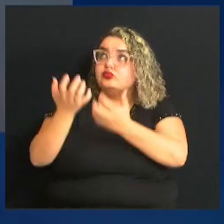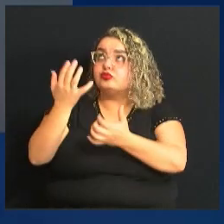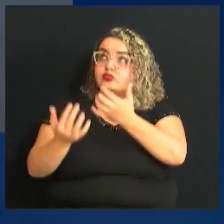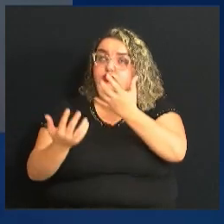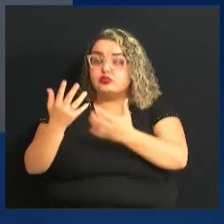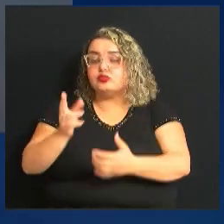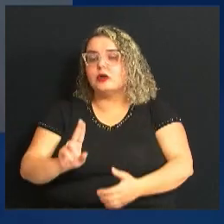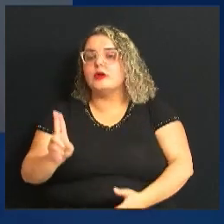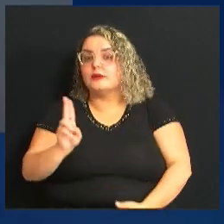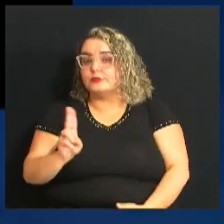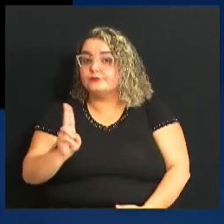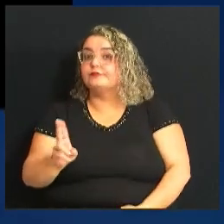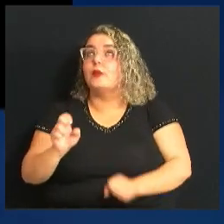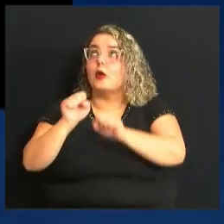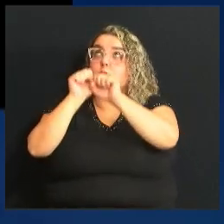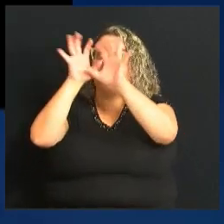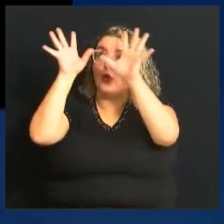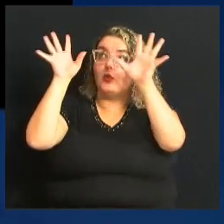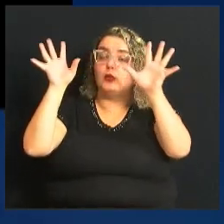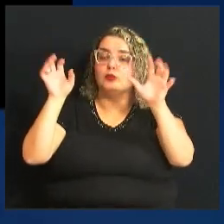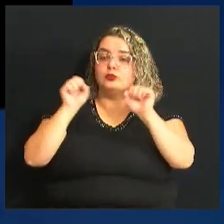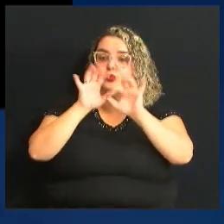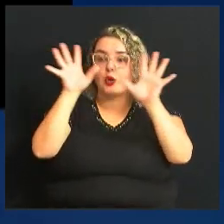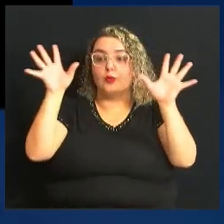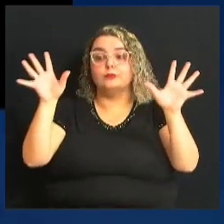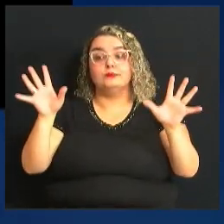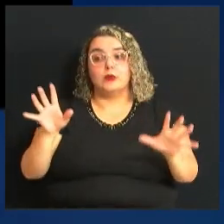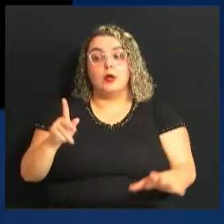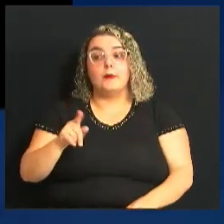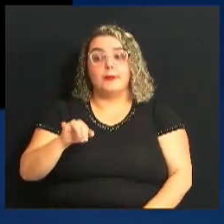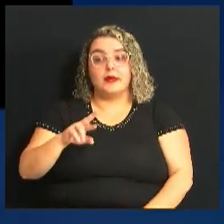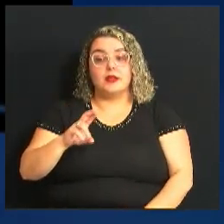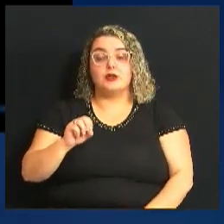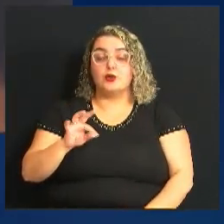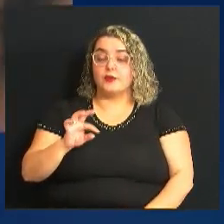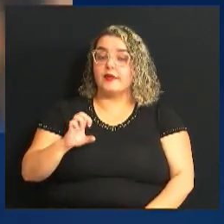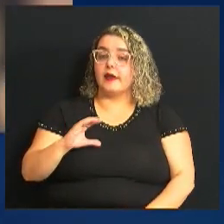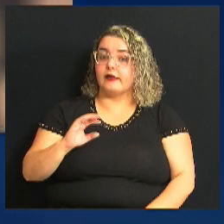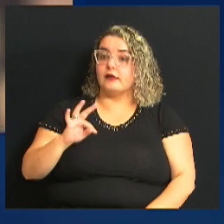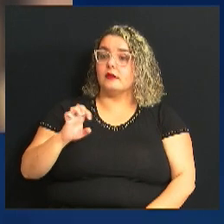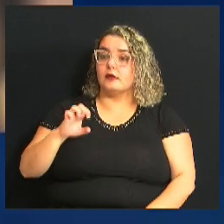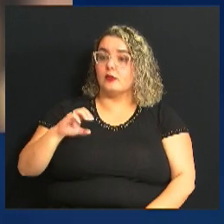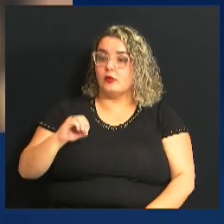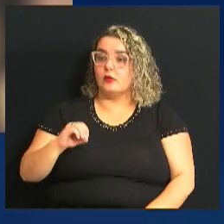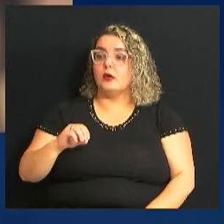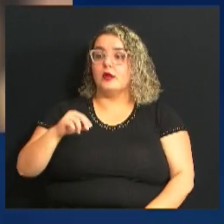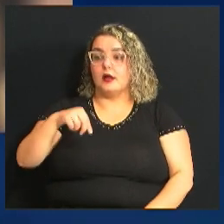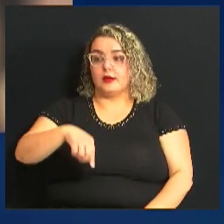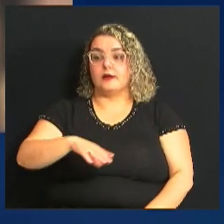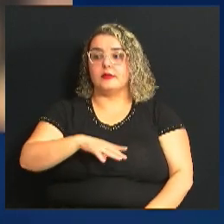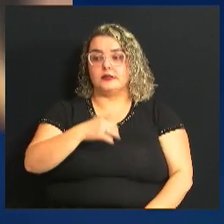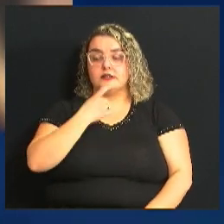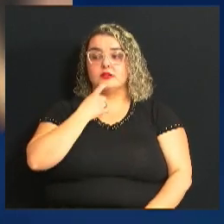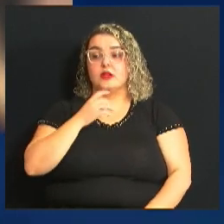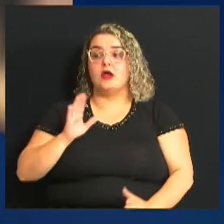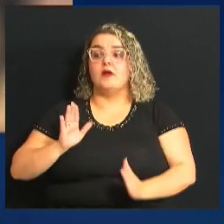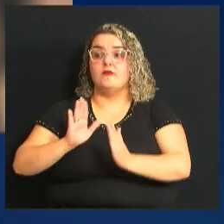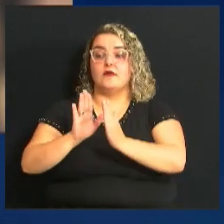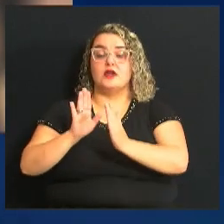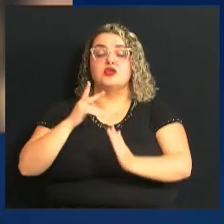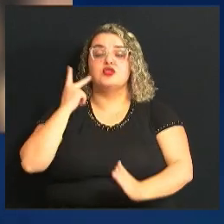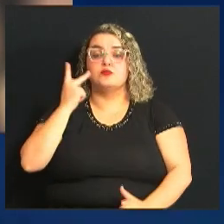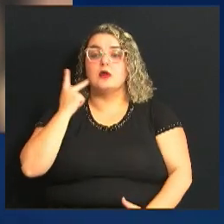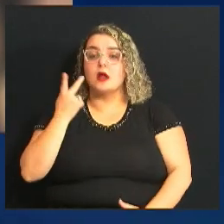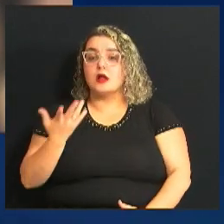de fogos de artifício e artefatos pirotécnicos em Campinas. Frente Parlamentar da Legislação Urbana